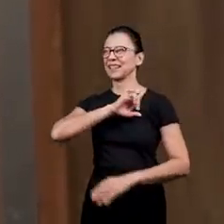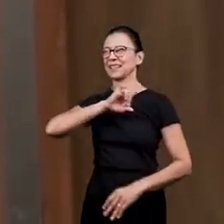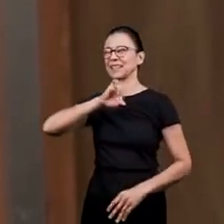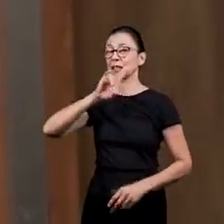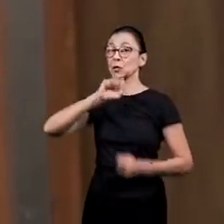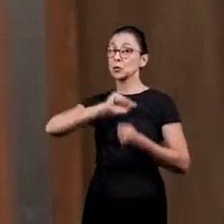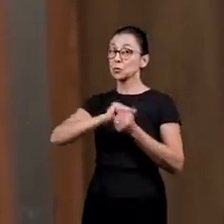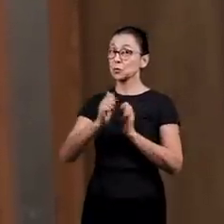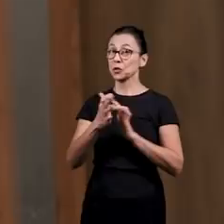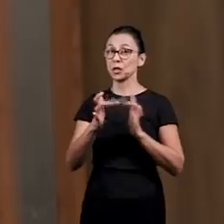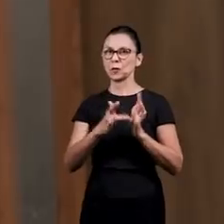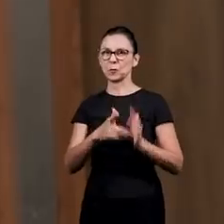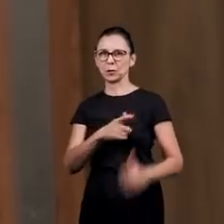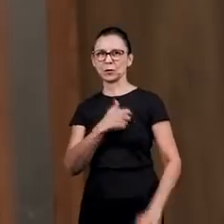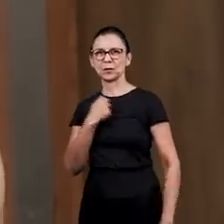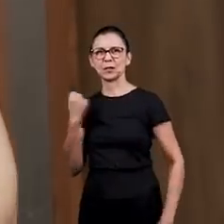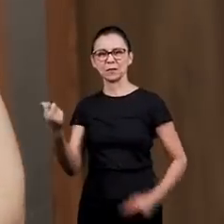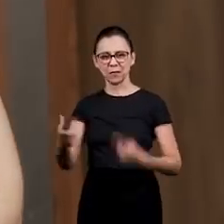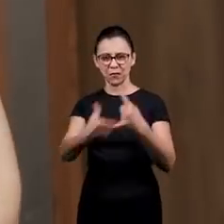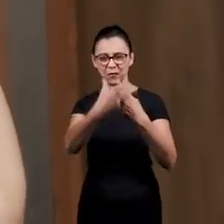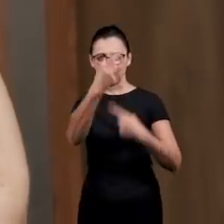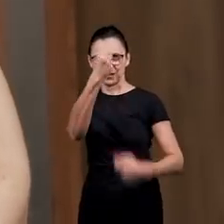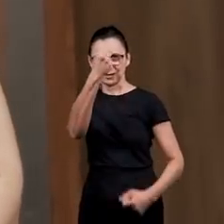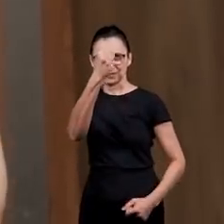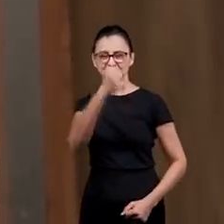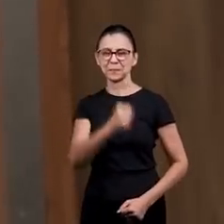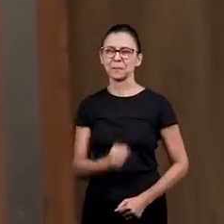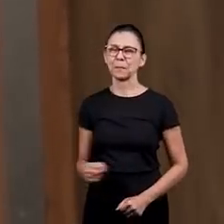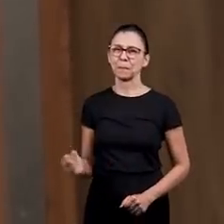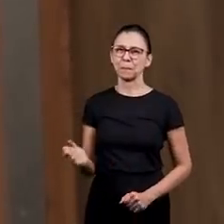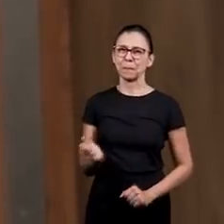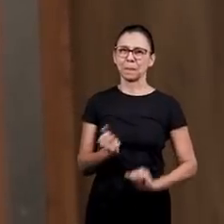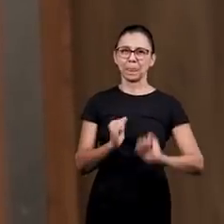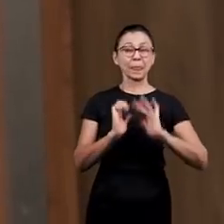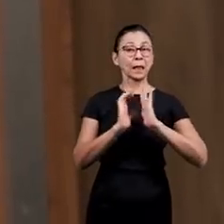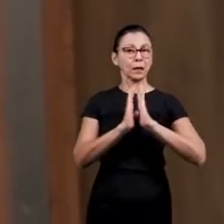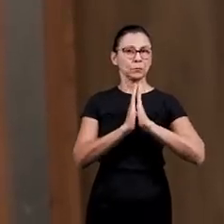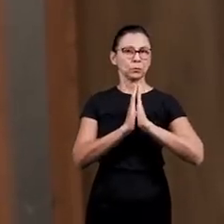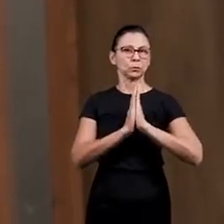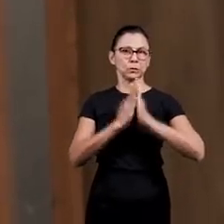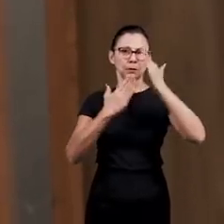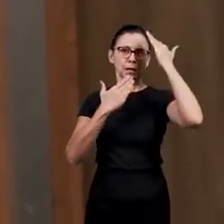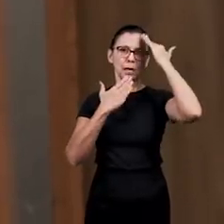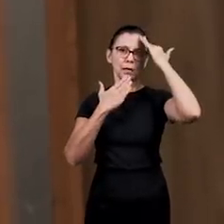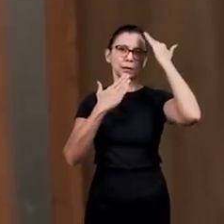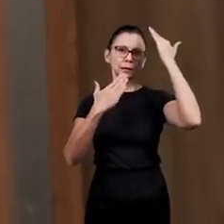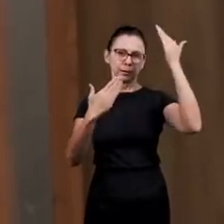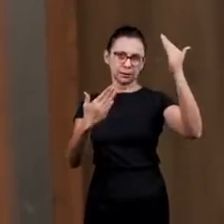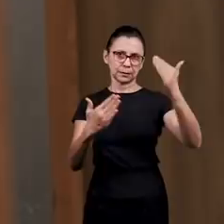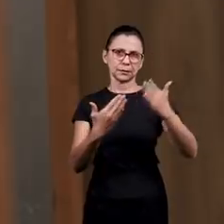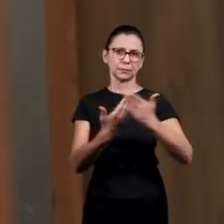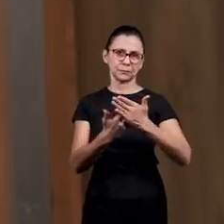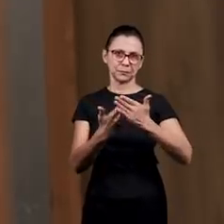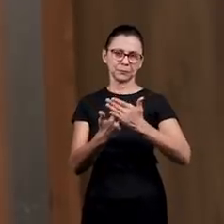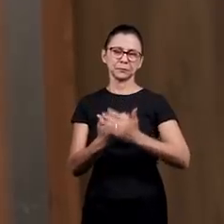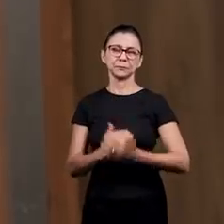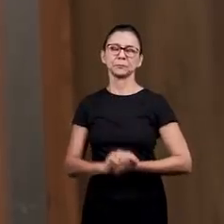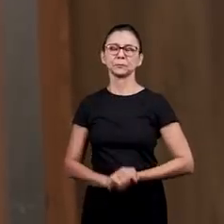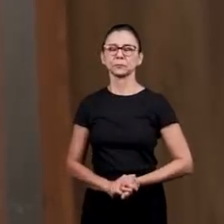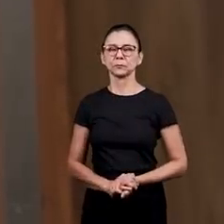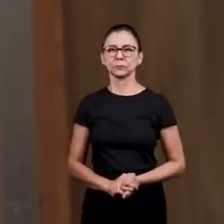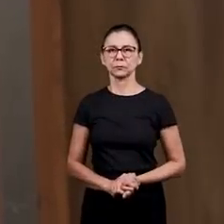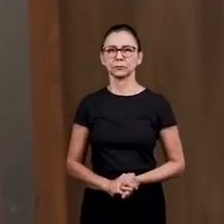Deus, com o Senhor Jesus nós temos a vitória. Agora nós vamos glorificar o Senhor, agradecendo por mais esta